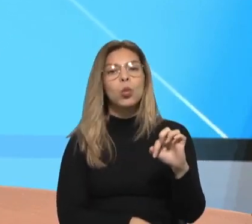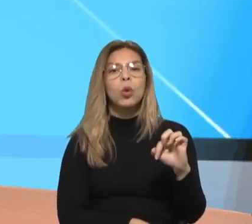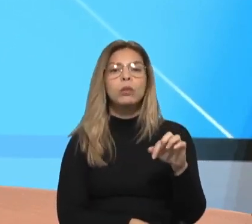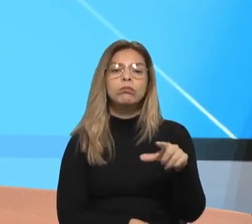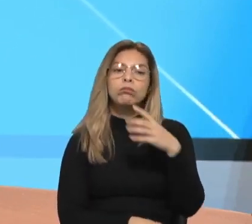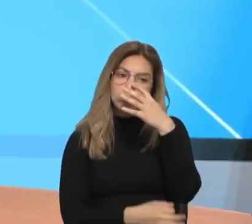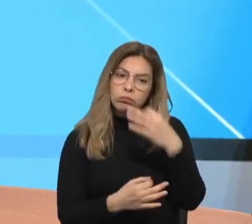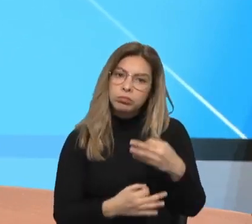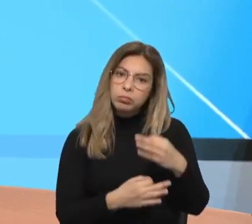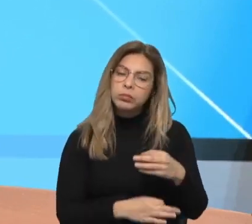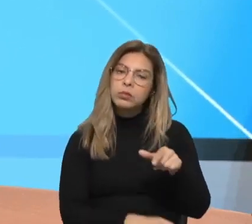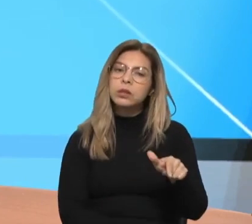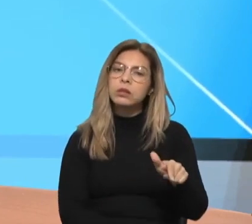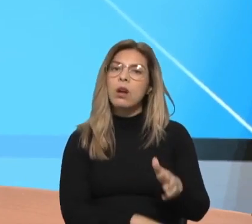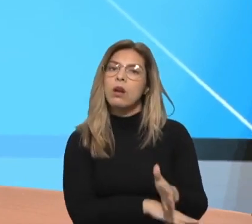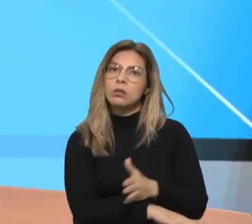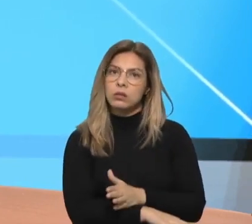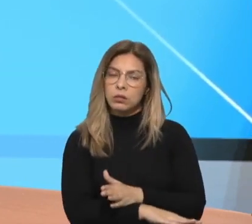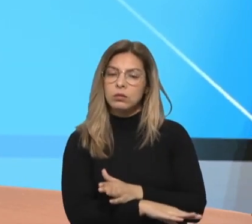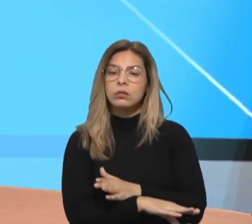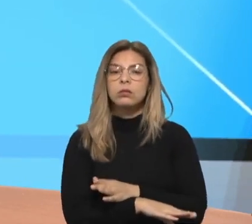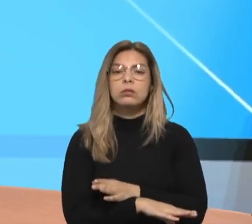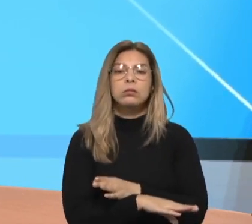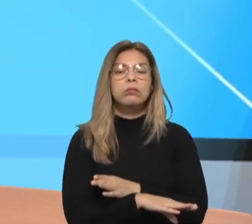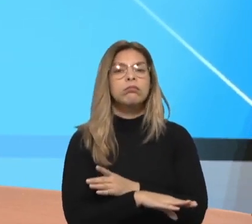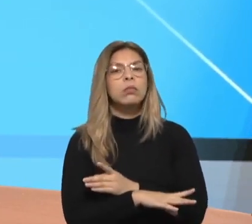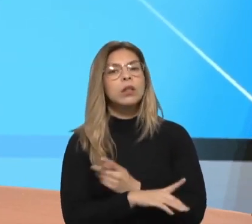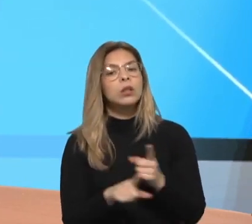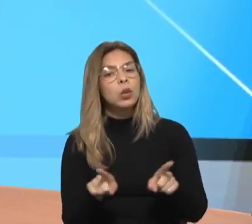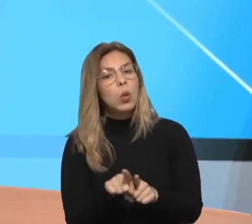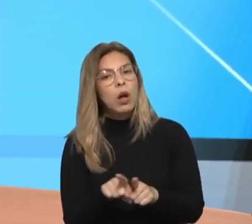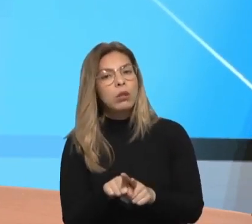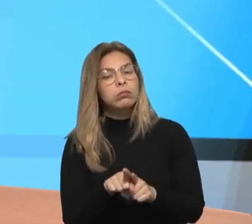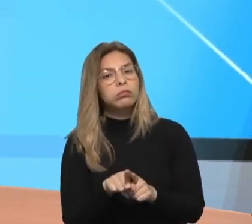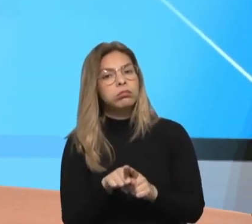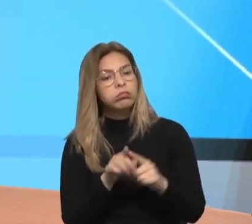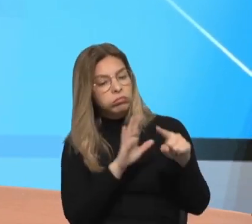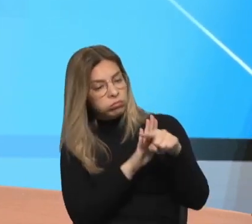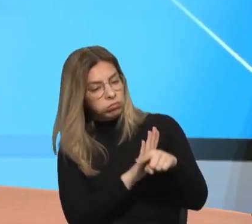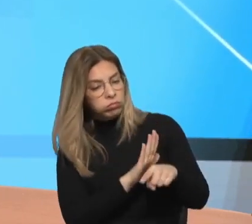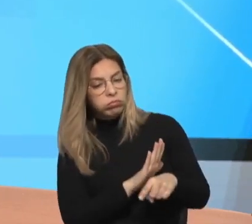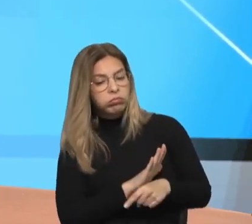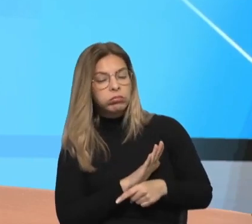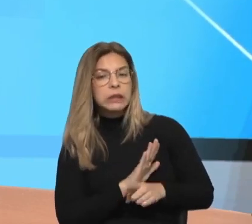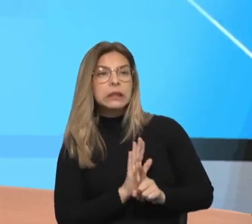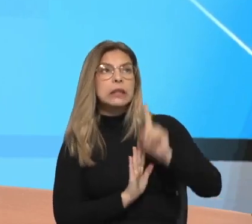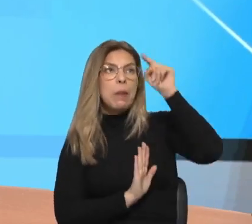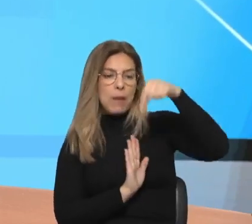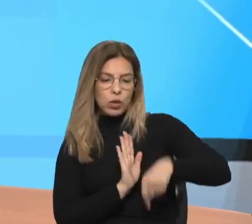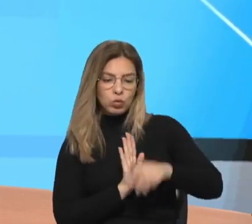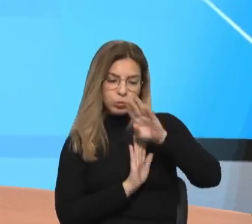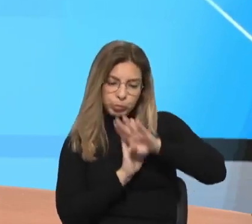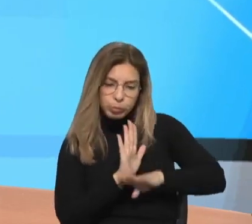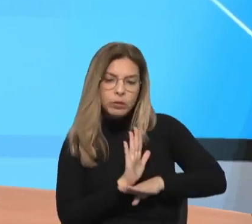afirma-se que esta fase de implementação não deve ser entendida como uma aplicação de diretrizes, pura e simplesmente. De cima para baixo. De cima para baixo,